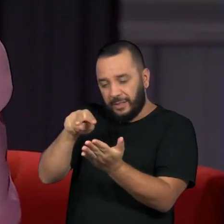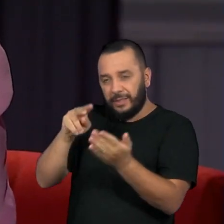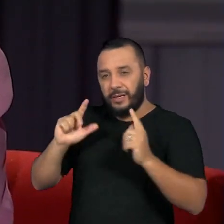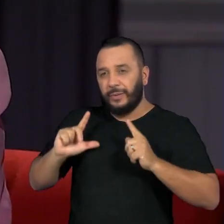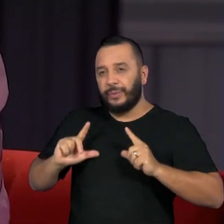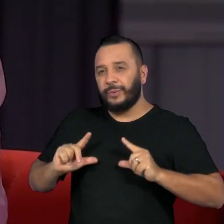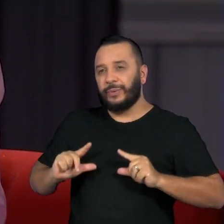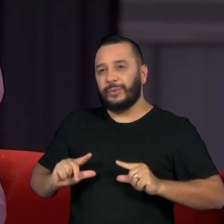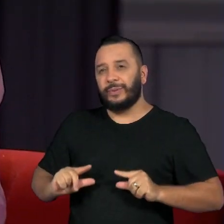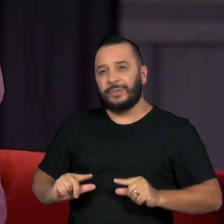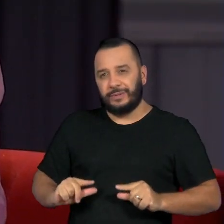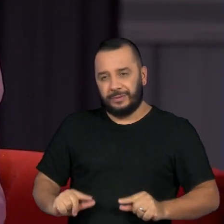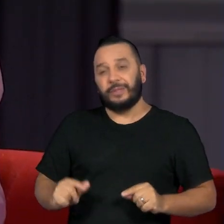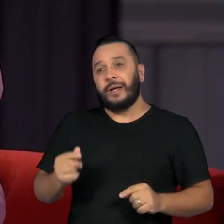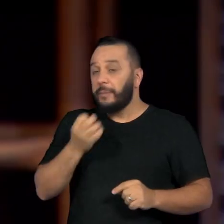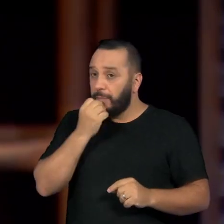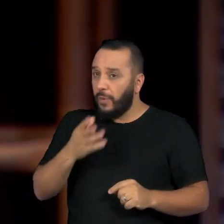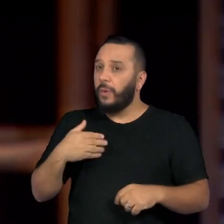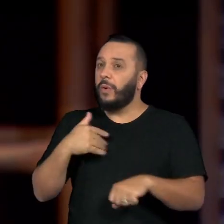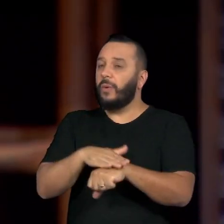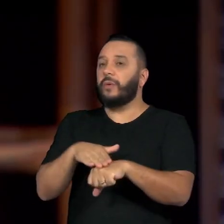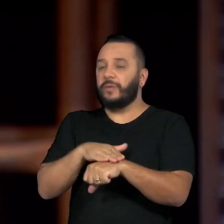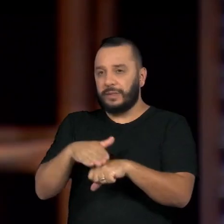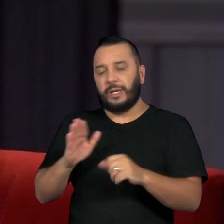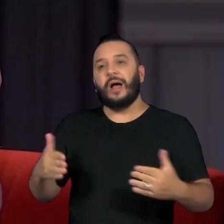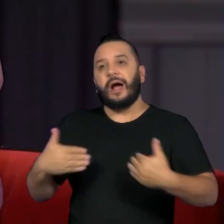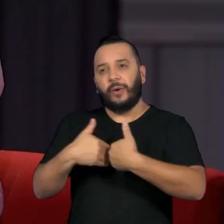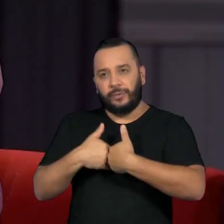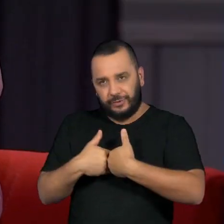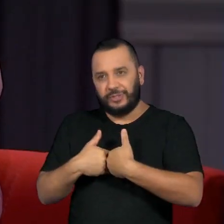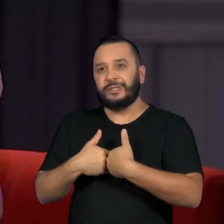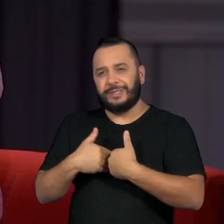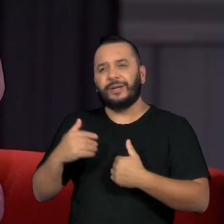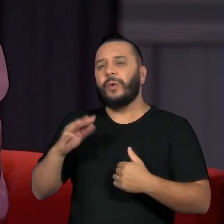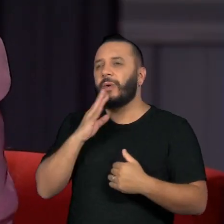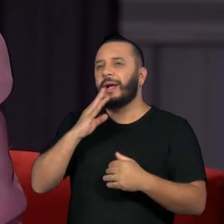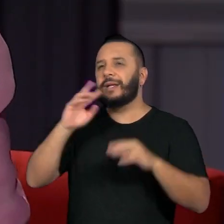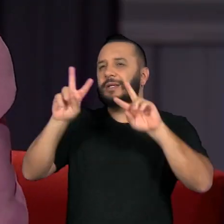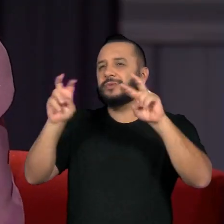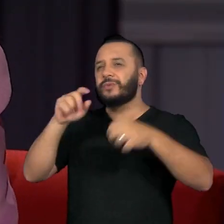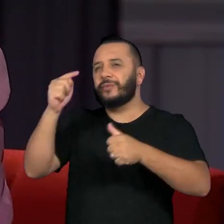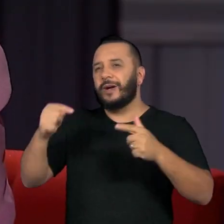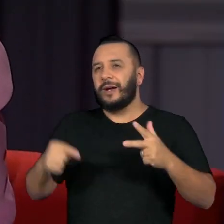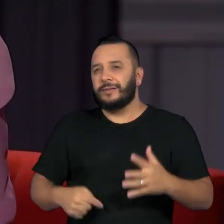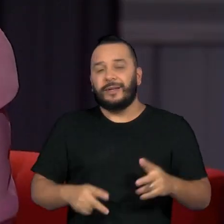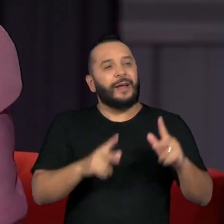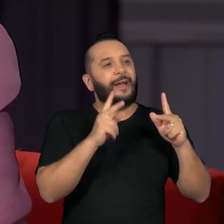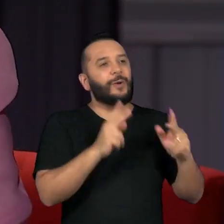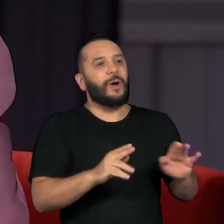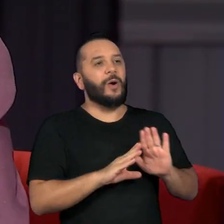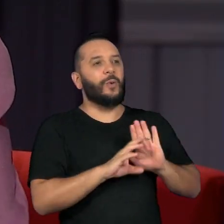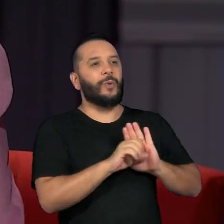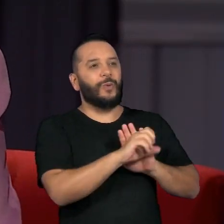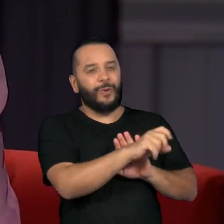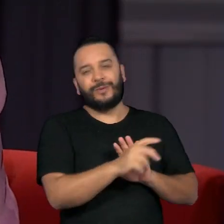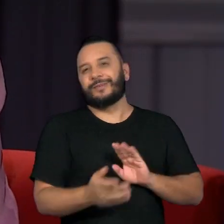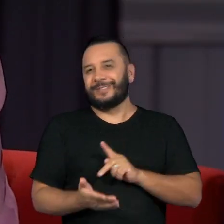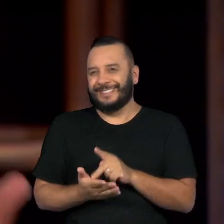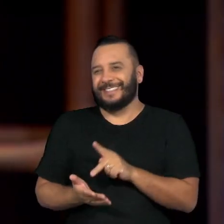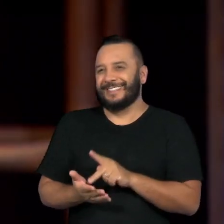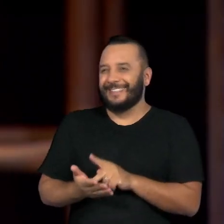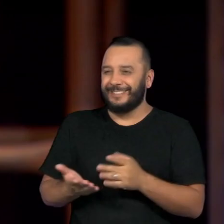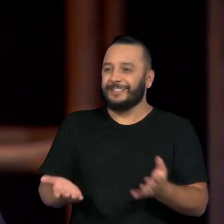de várias coisas. Claro, é igual conversar com a Wikipedia. Exatamente, assim, do assunto que ele gosta, ele vai te dar uma aula. E